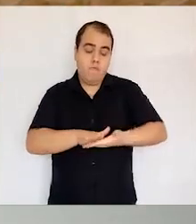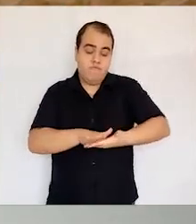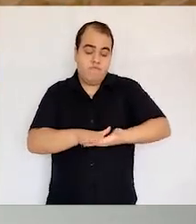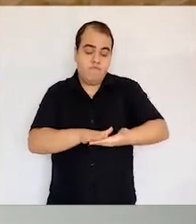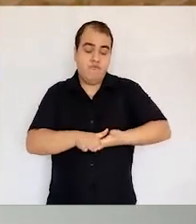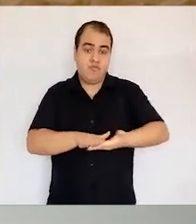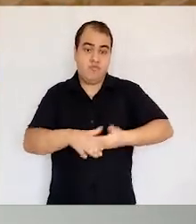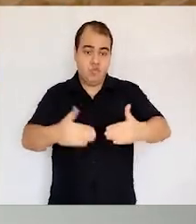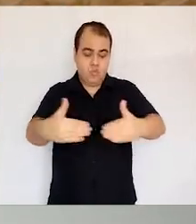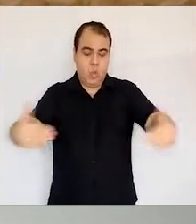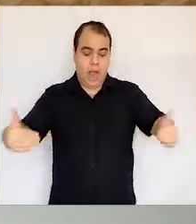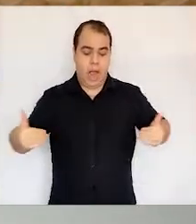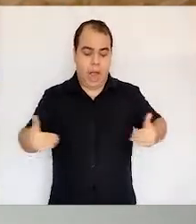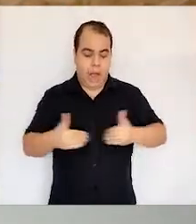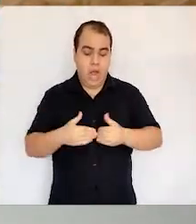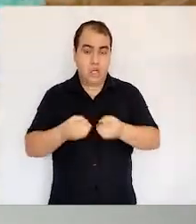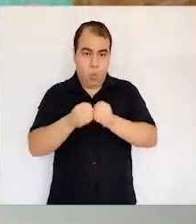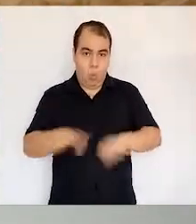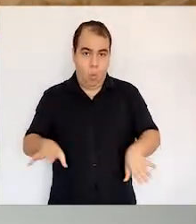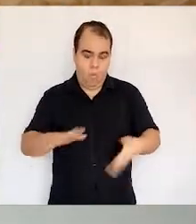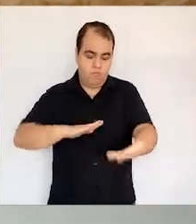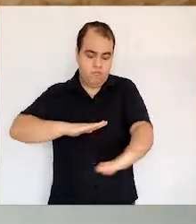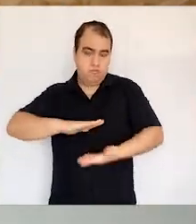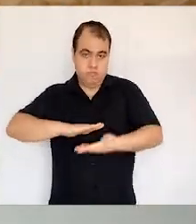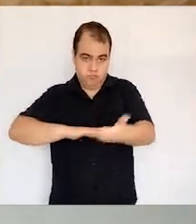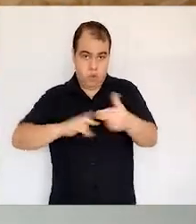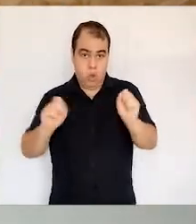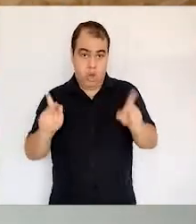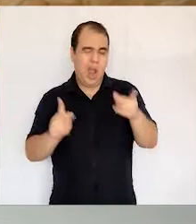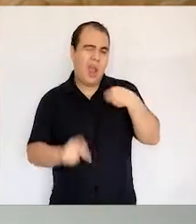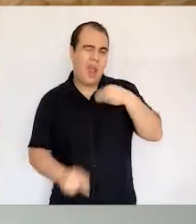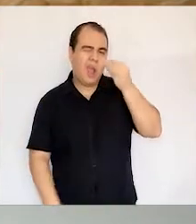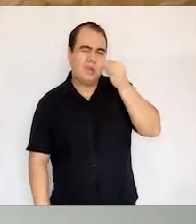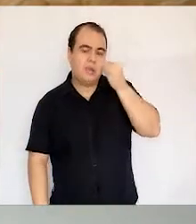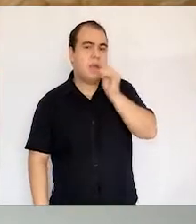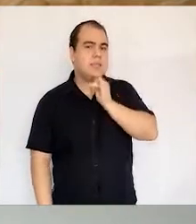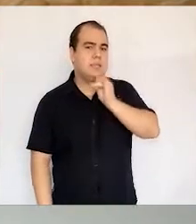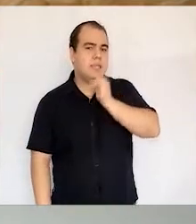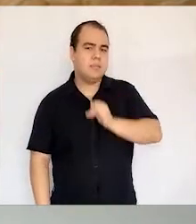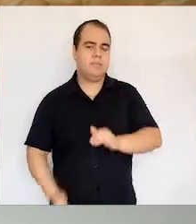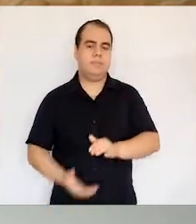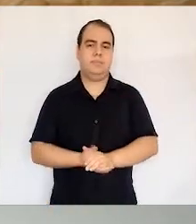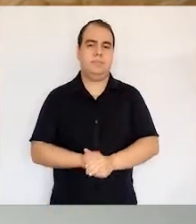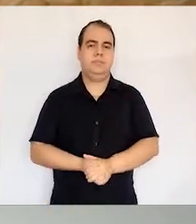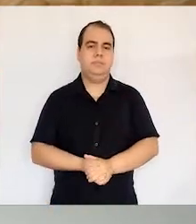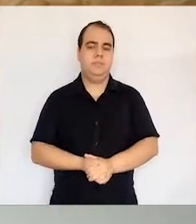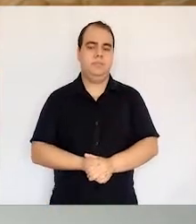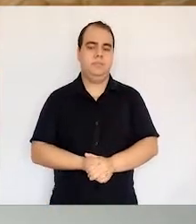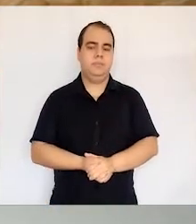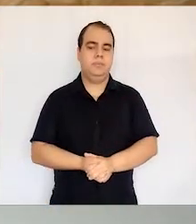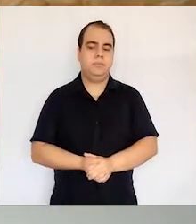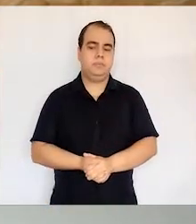da caixa onde ficam os ovos, tudo bem? Vou dar um exemplo para vocês.